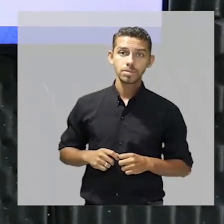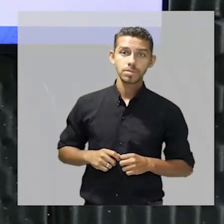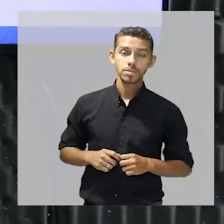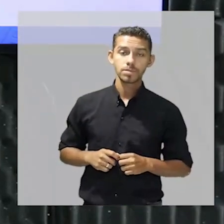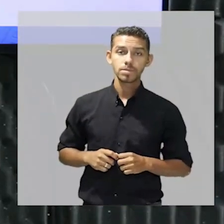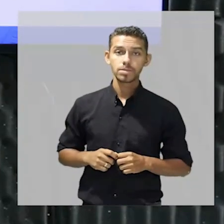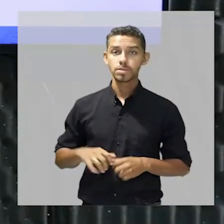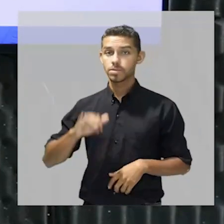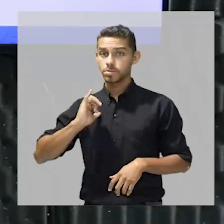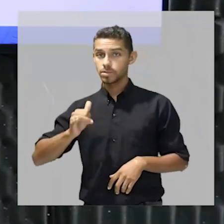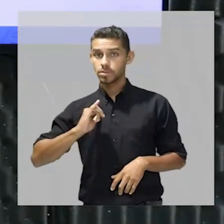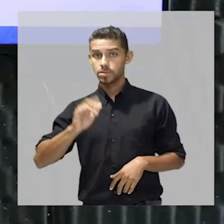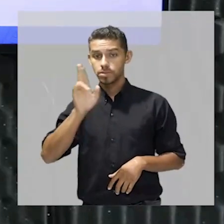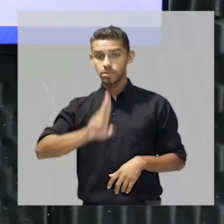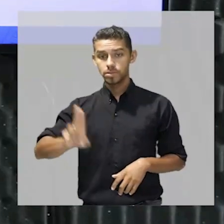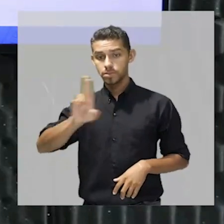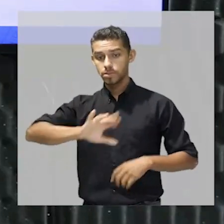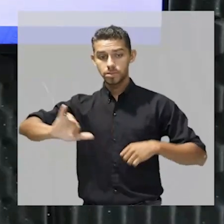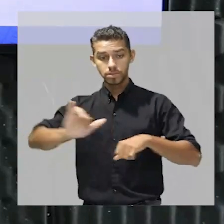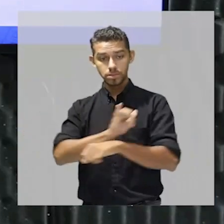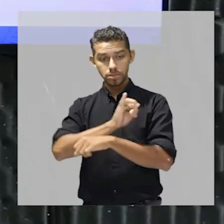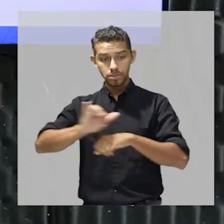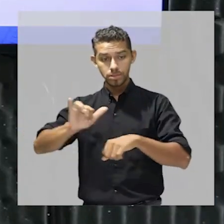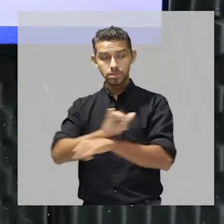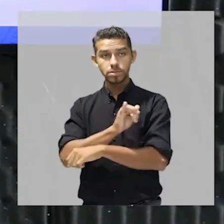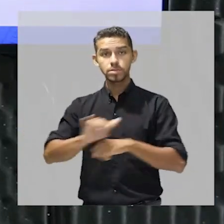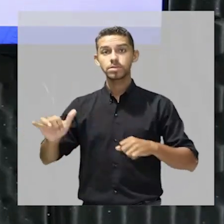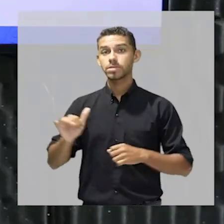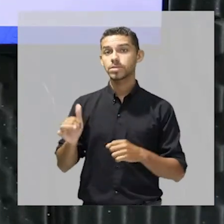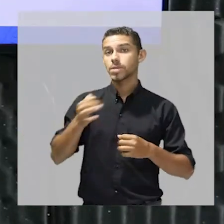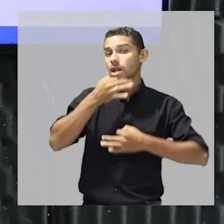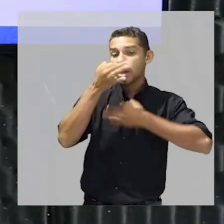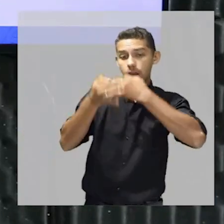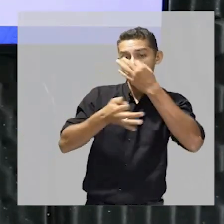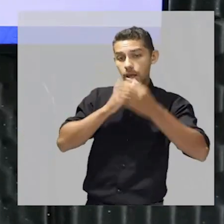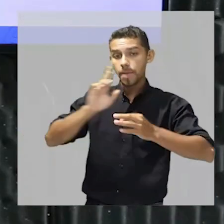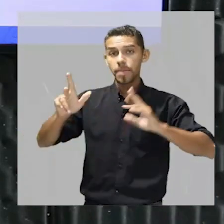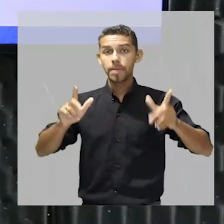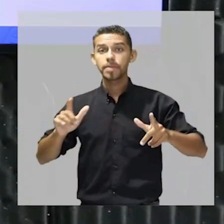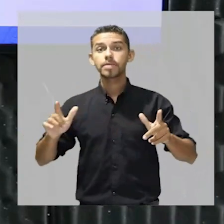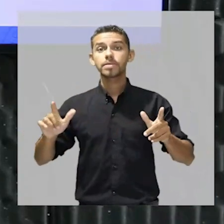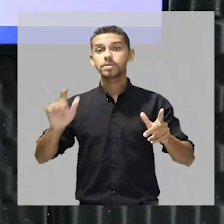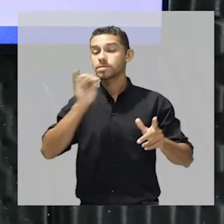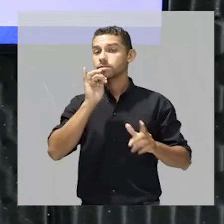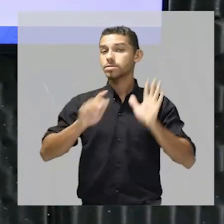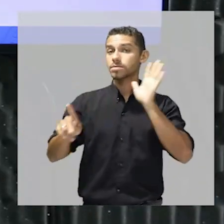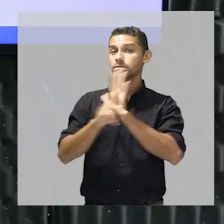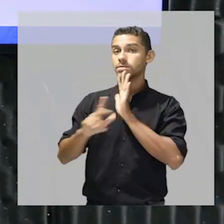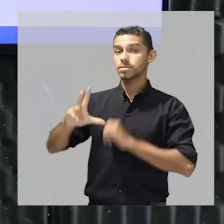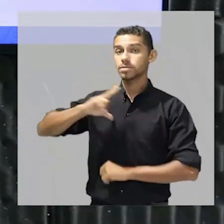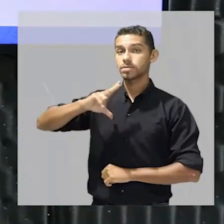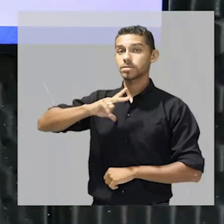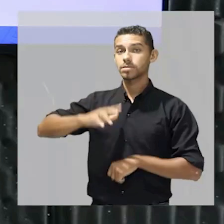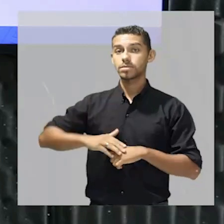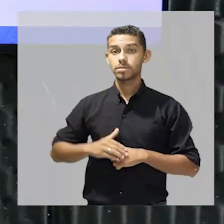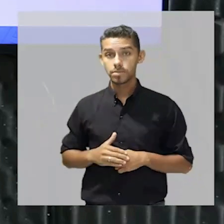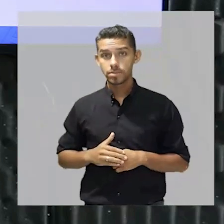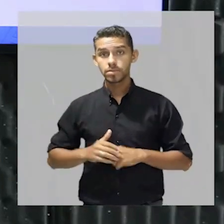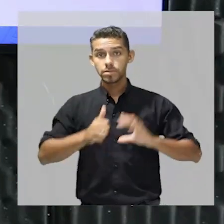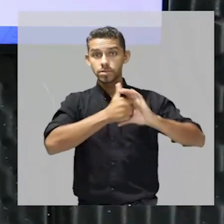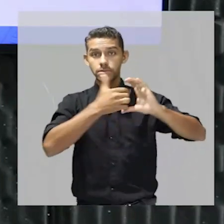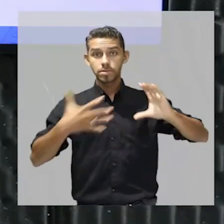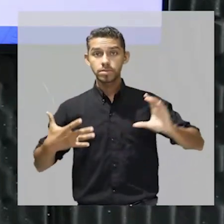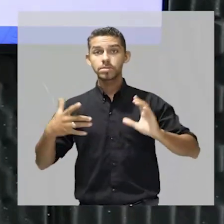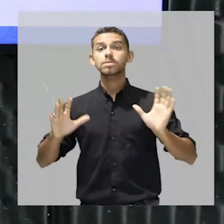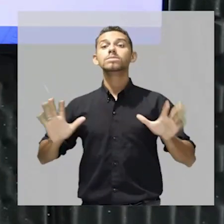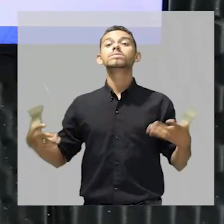o narrador usa estratégia para revelar pontos de vistas individualizados e essa característica está